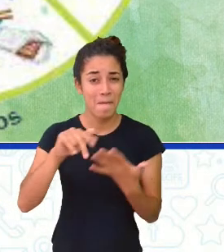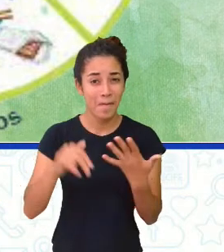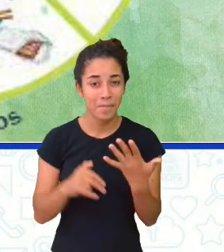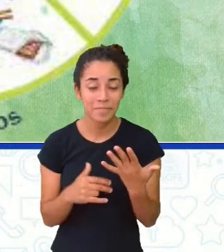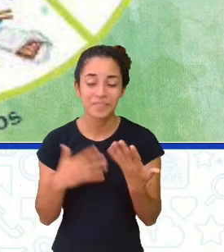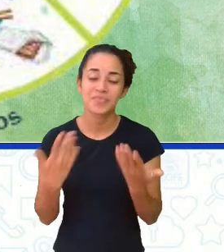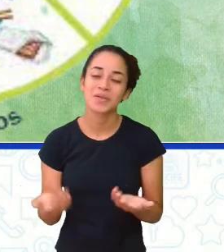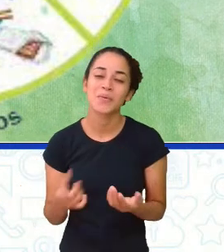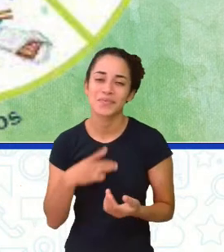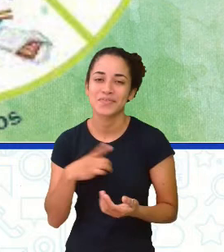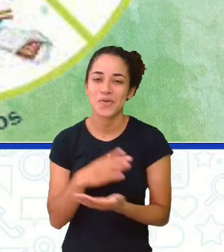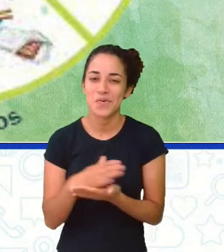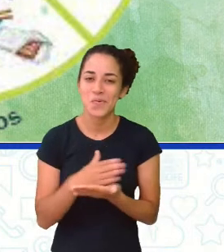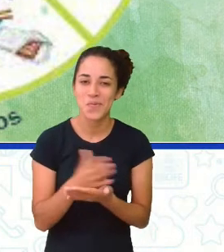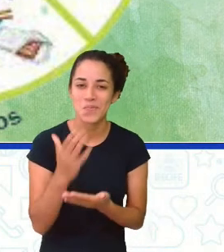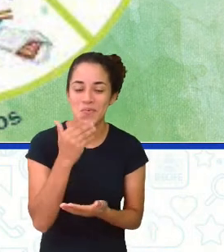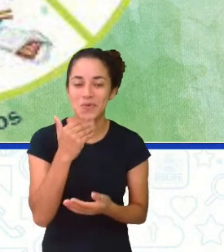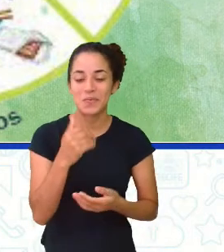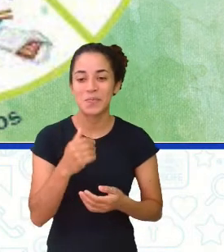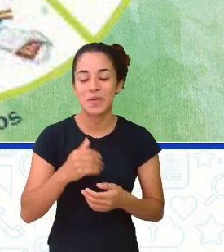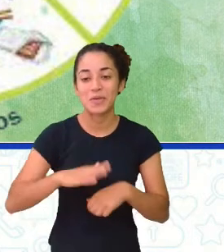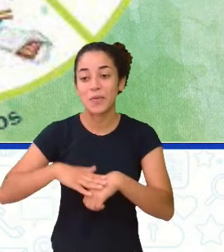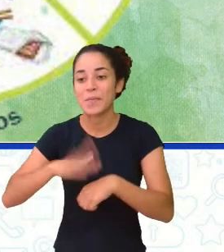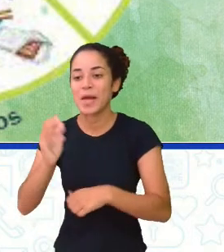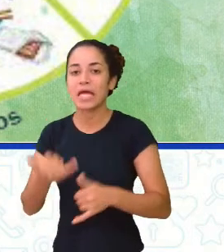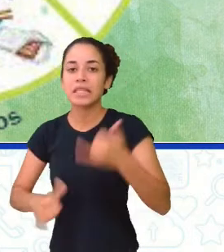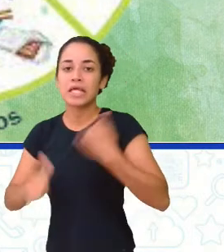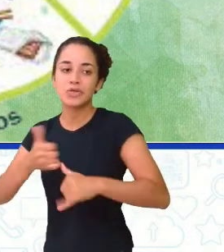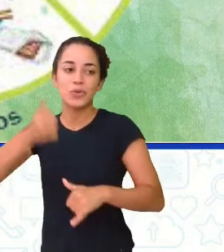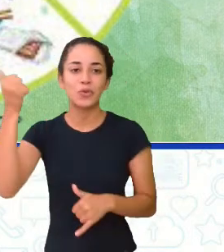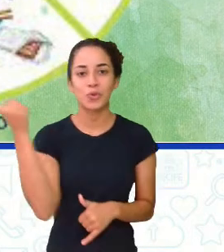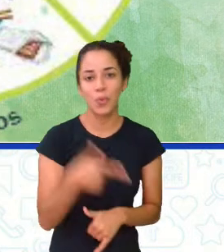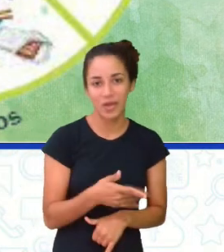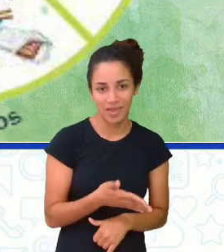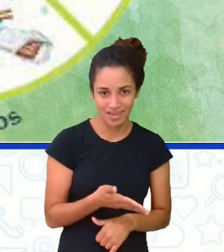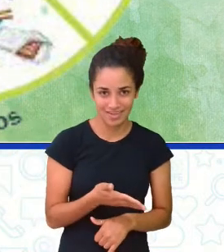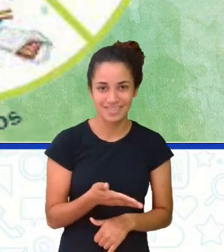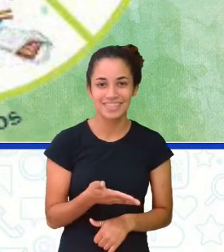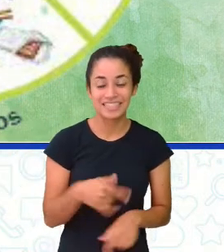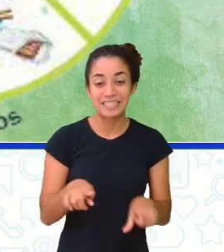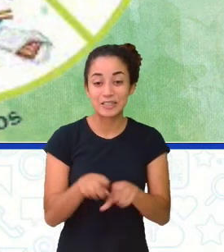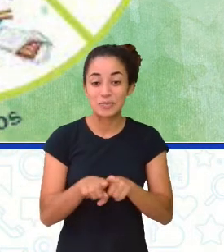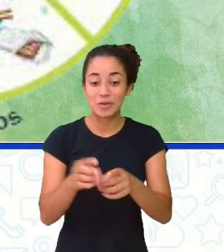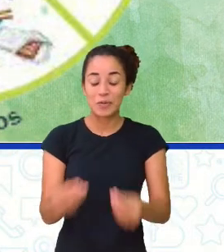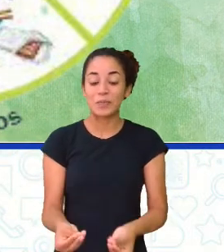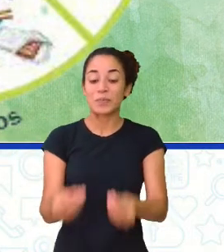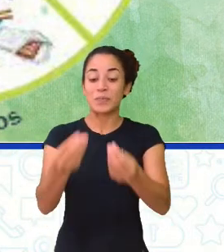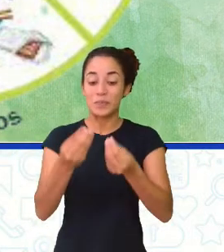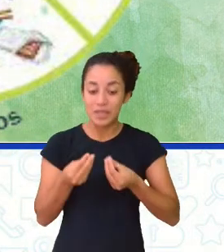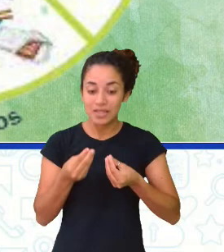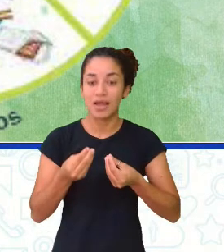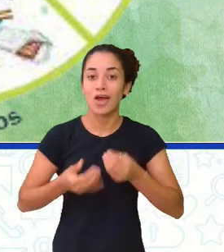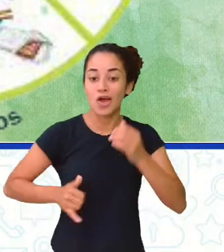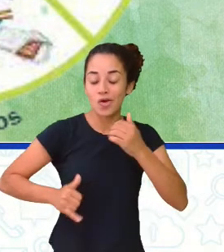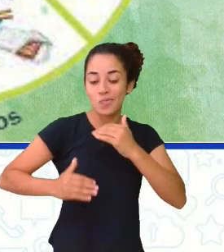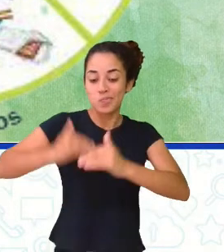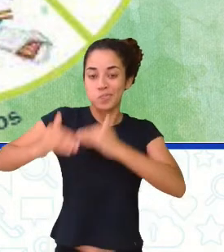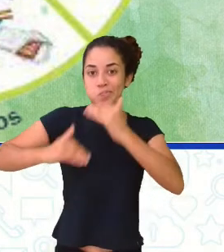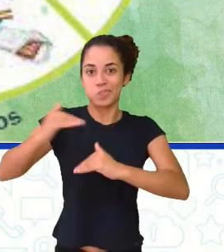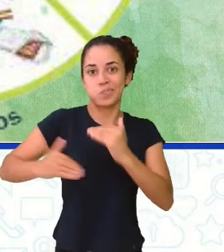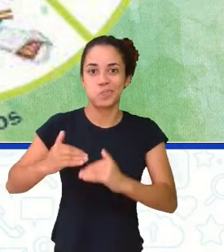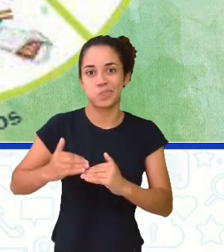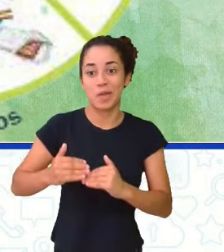têm a capacidade de fornecer mais energia do que outro, de ajudar na construção do nosso corpo mais do que outro,